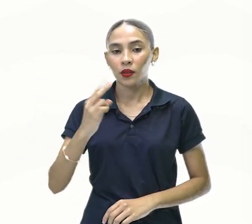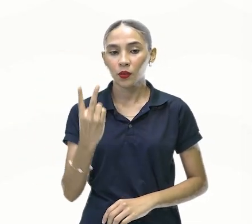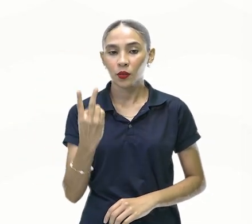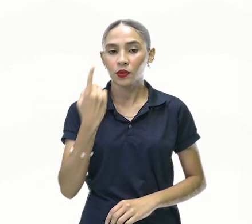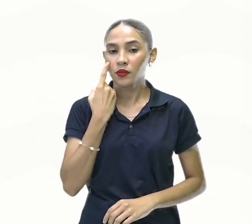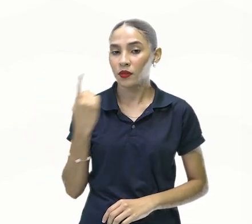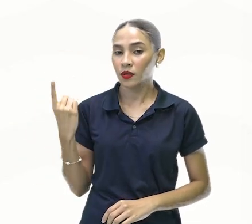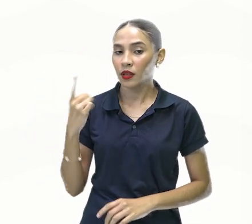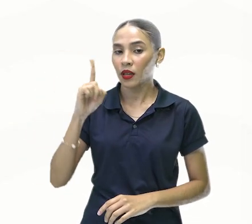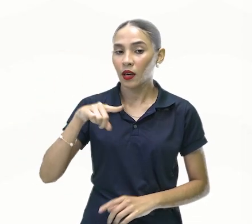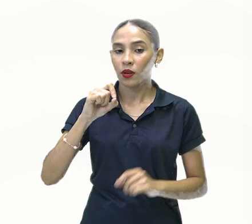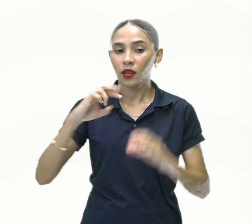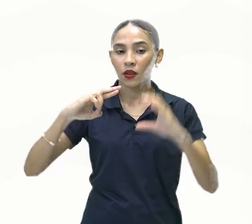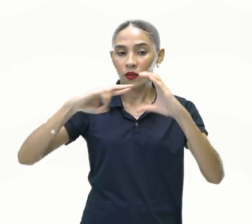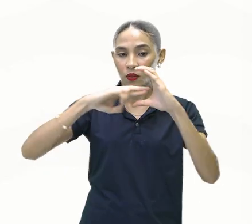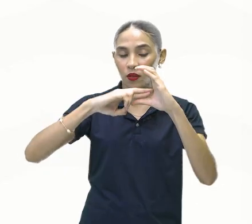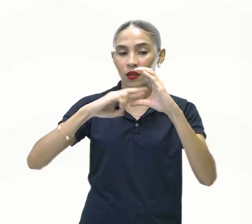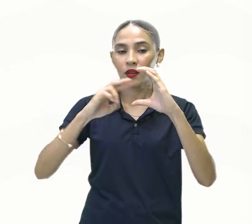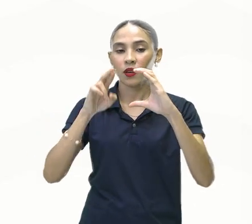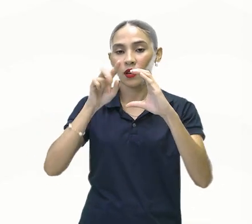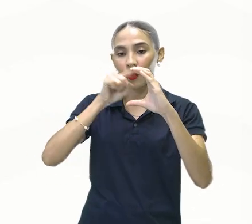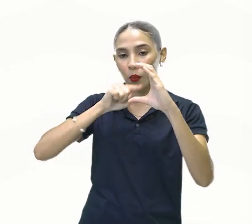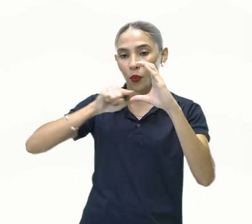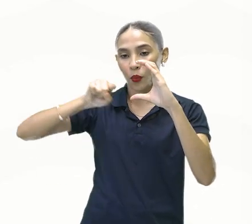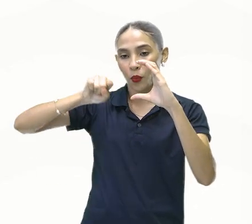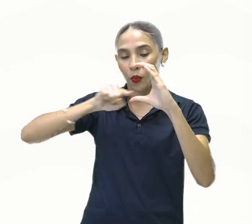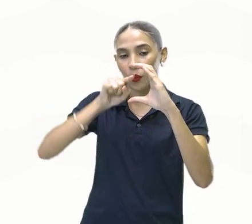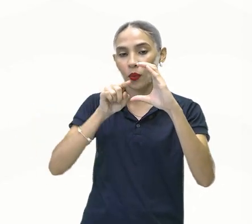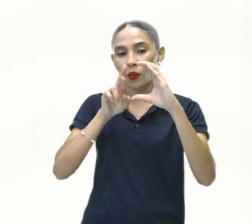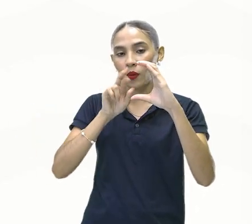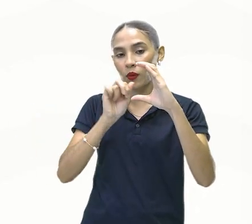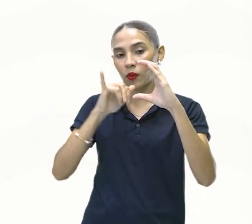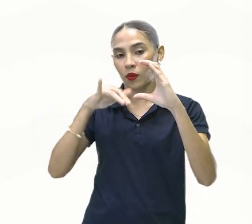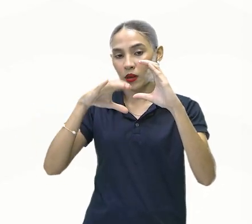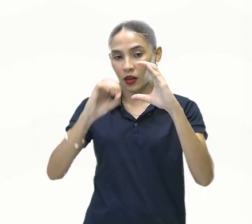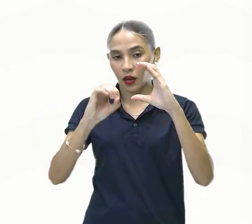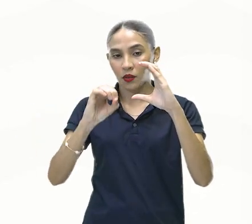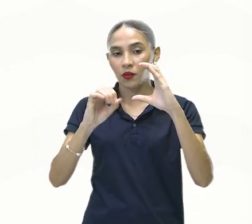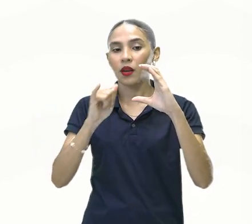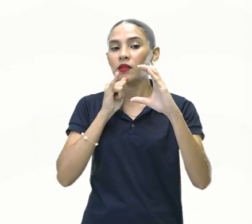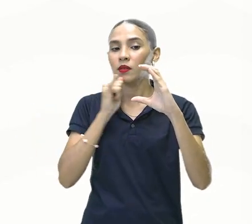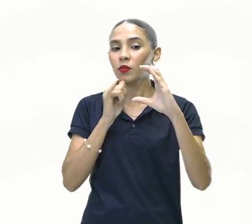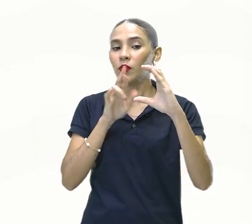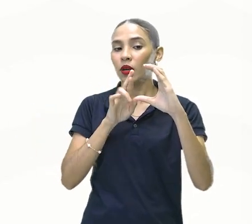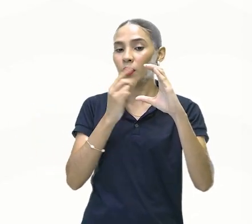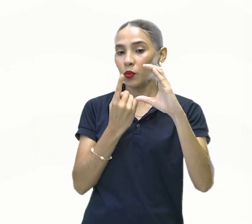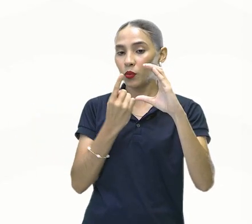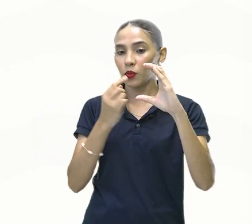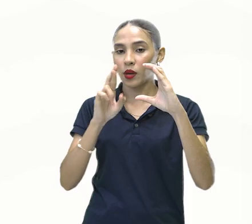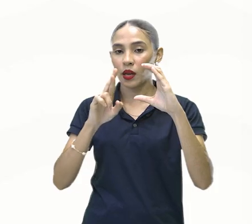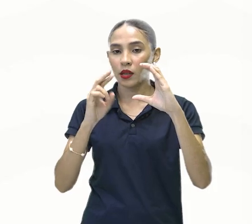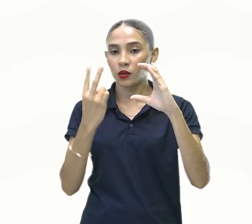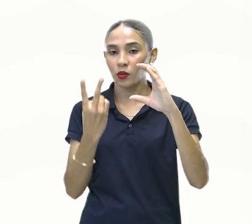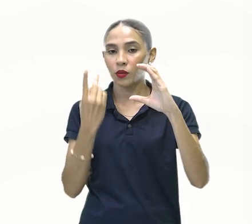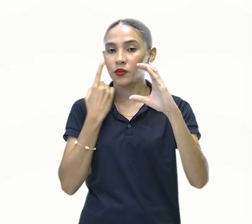R1 e R2 são os raios de curvatura das faces. R1 e R2 estão aqui, ó, os raios